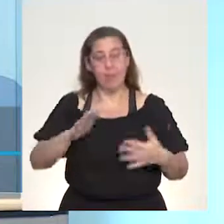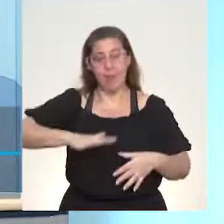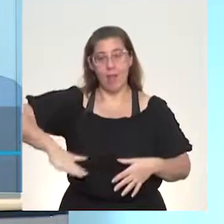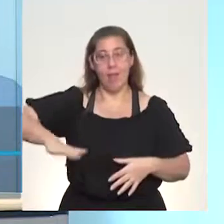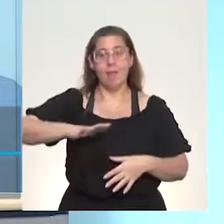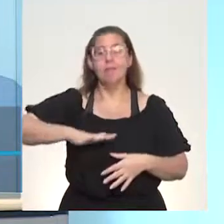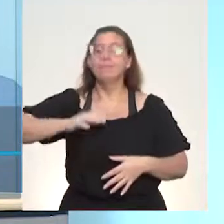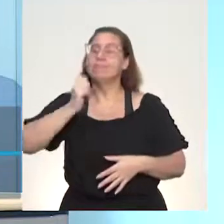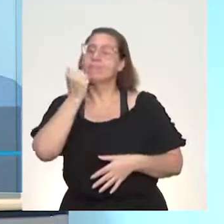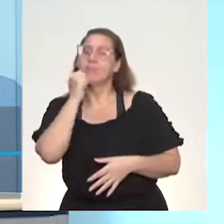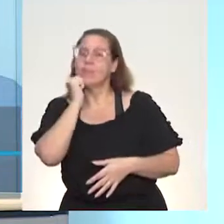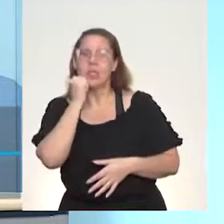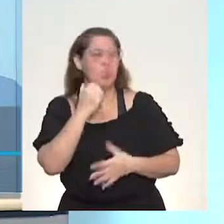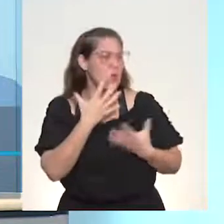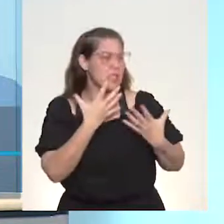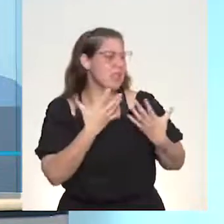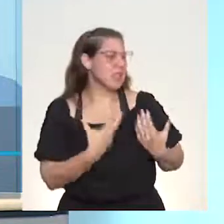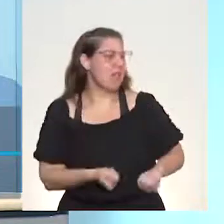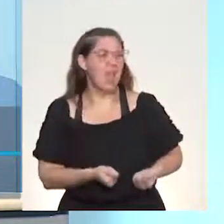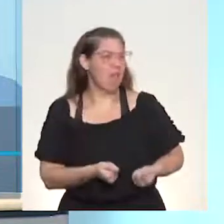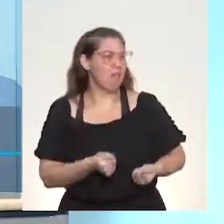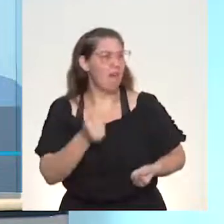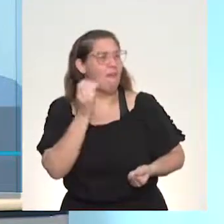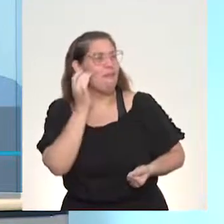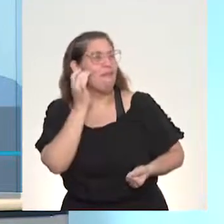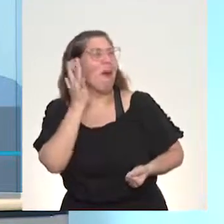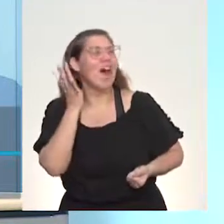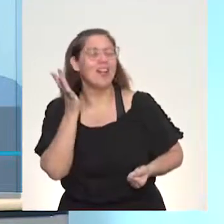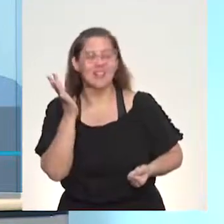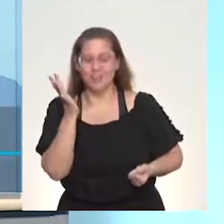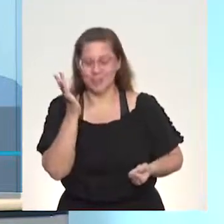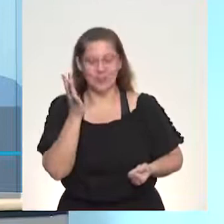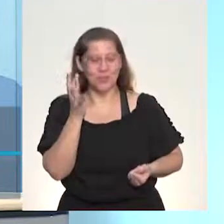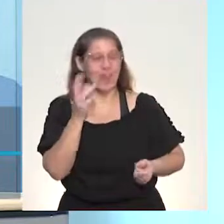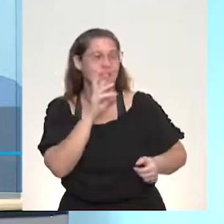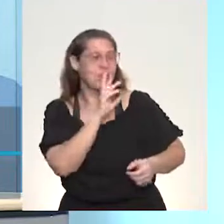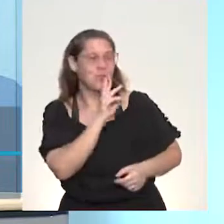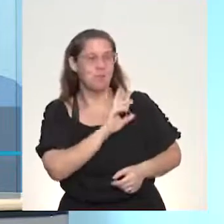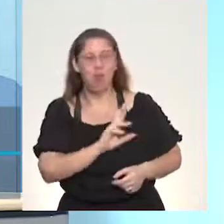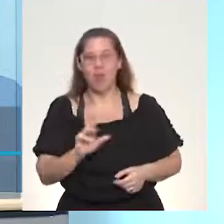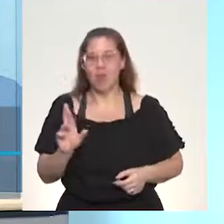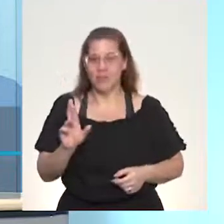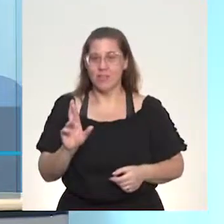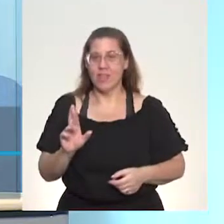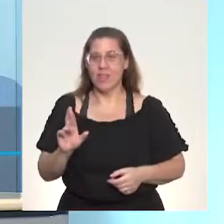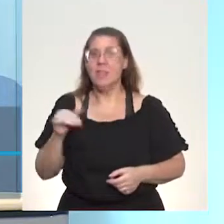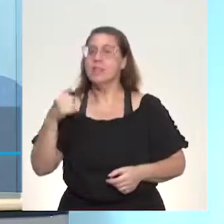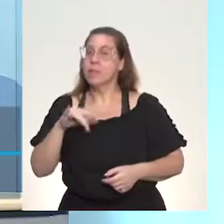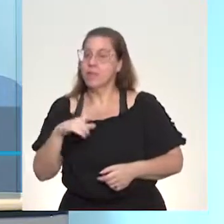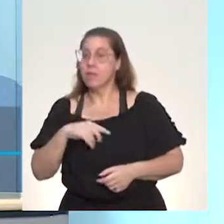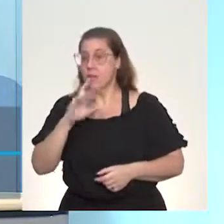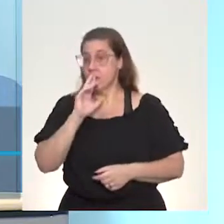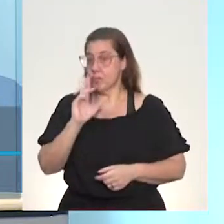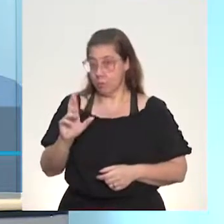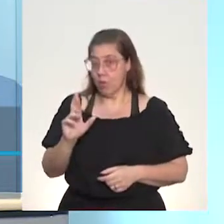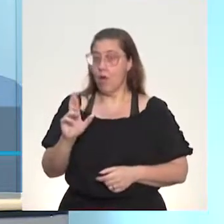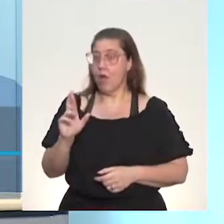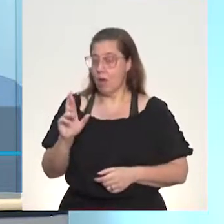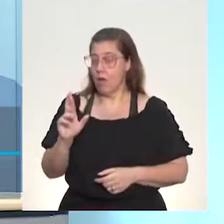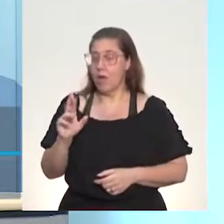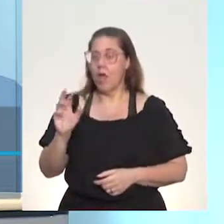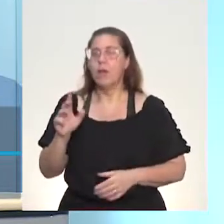ela não se conforma com as respostas que estão dadas, então mesmo que exista uma resposta que